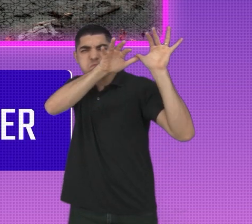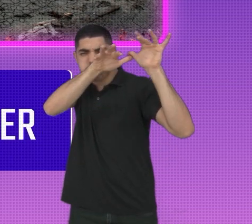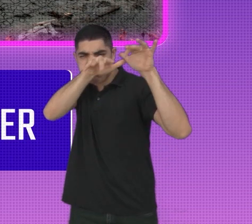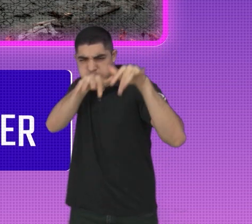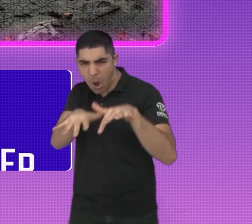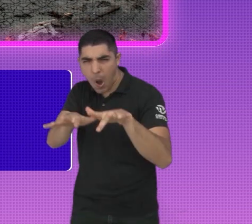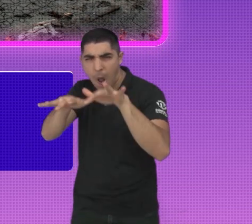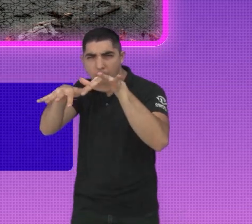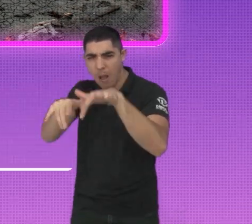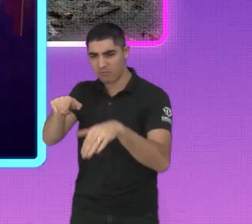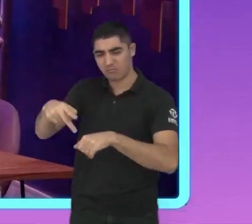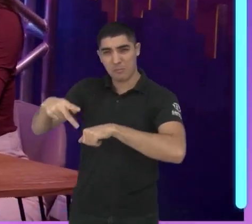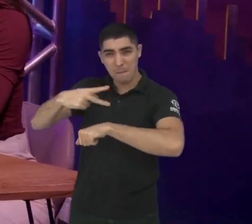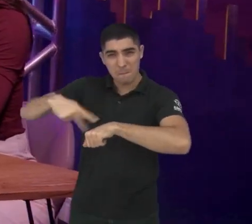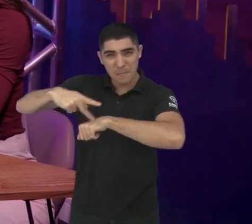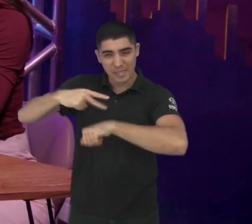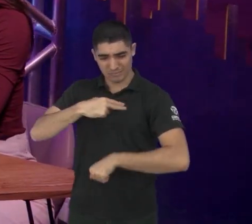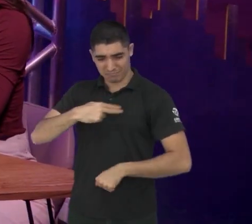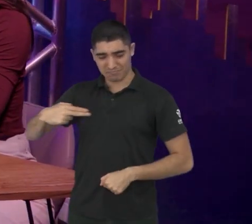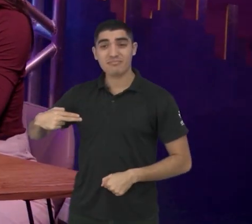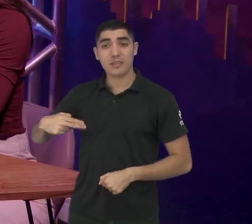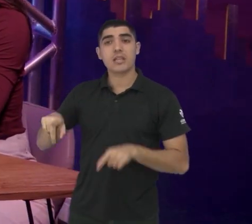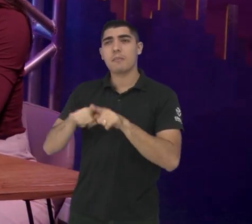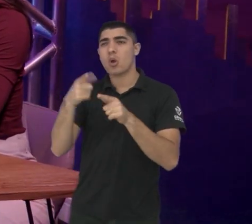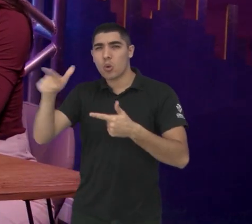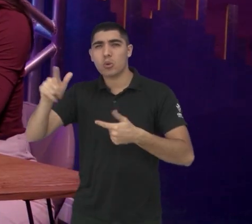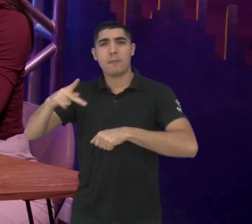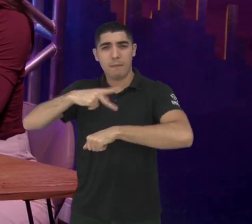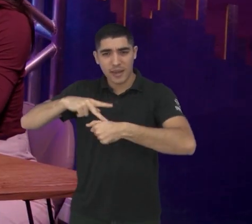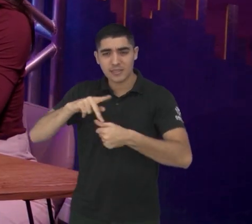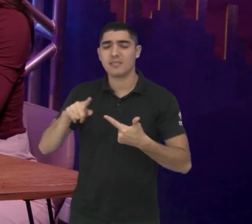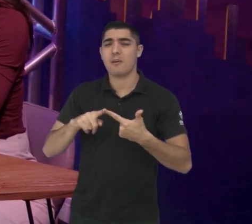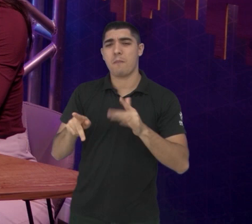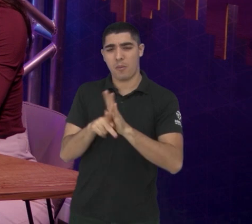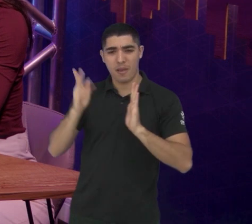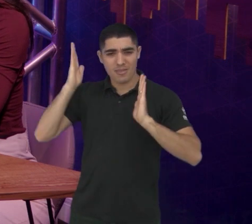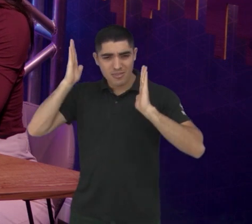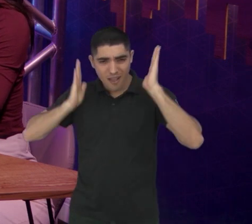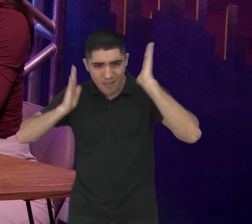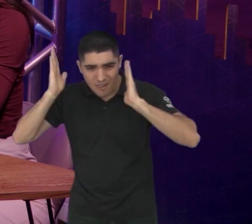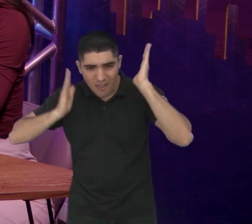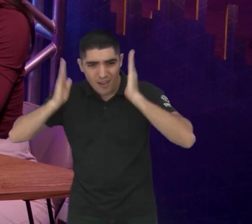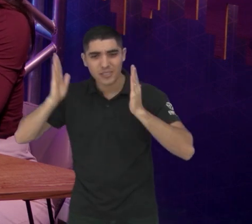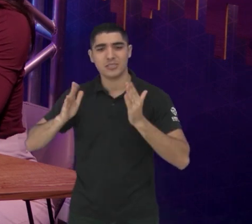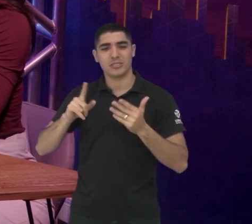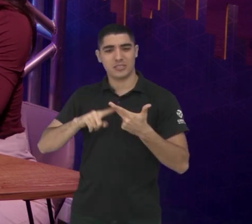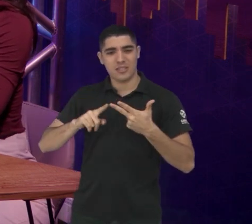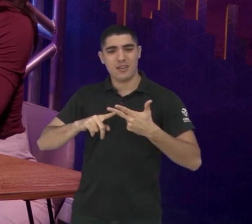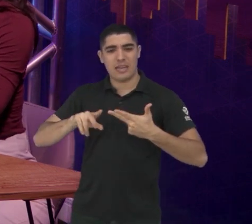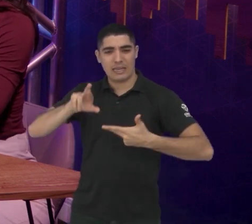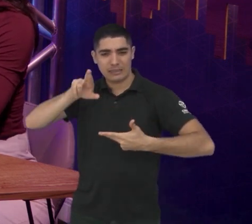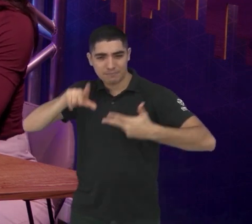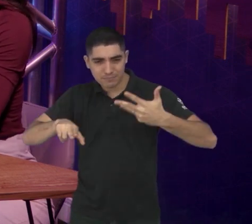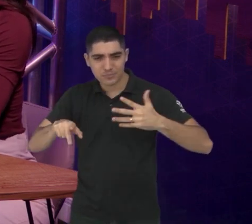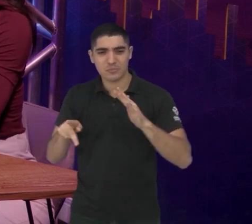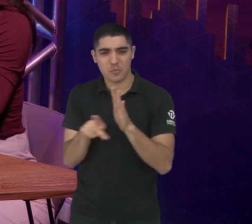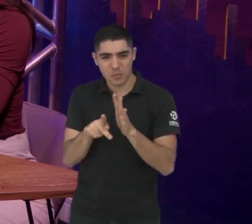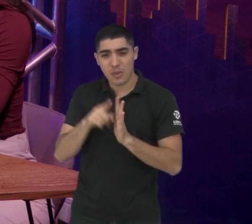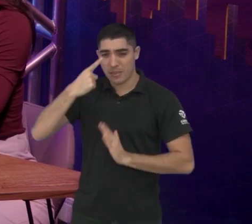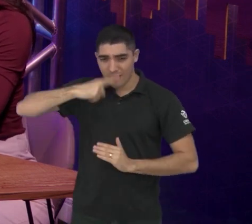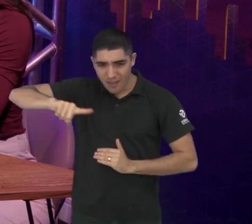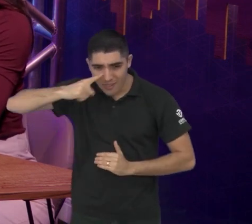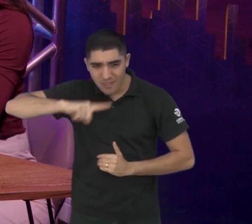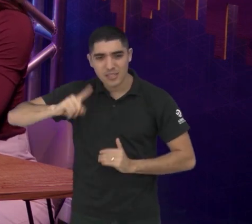a Indonésia. E aí depois atingiu vários outros países da Ásia, como Tailândia, Malásia, a Índia,